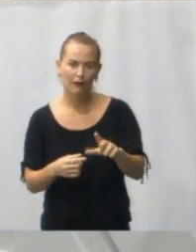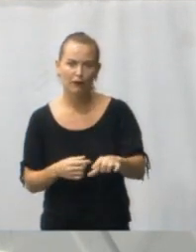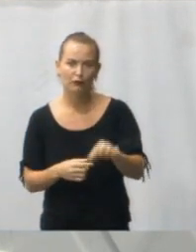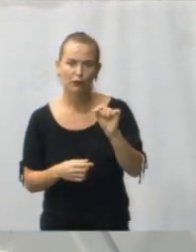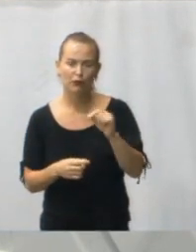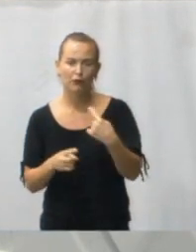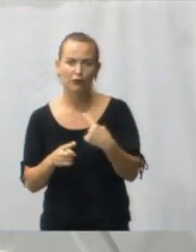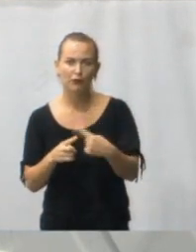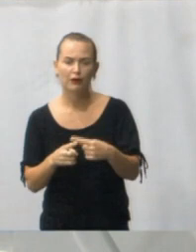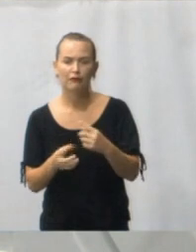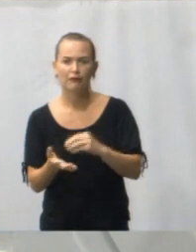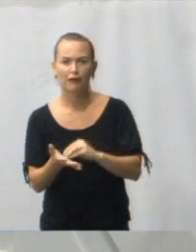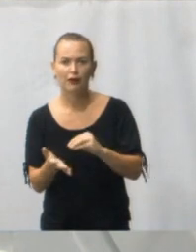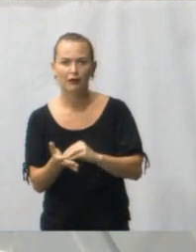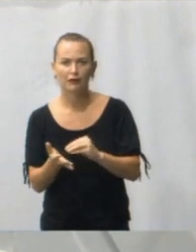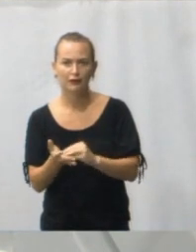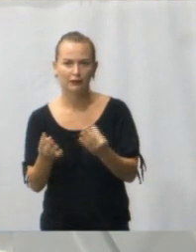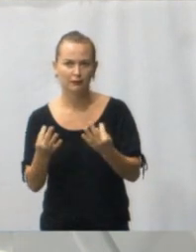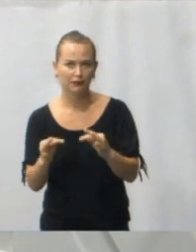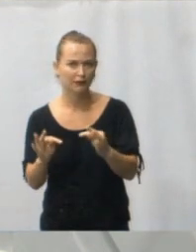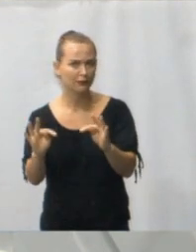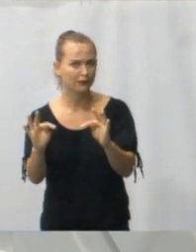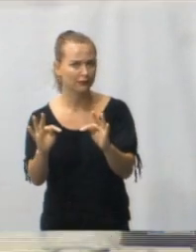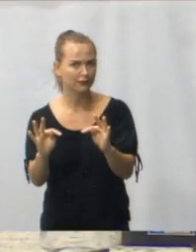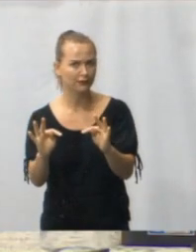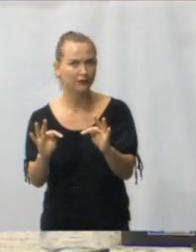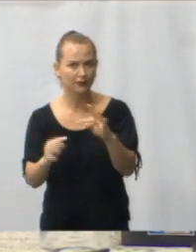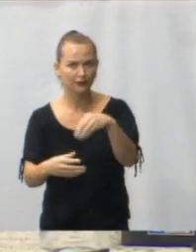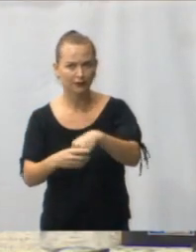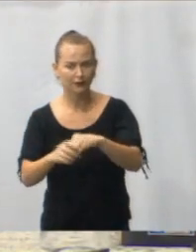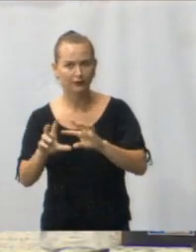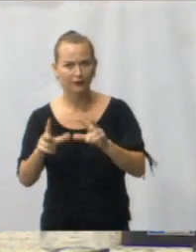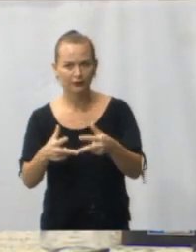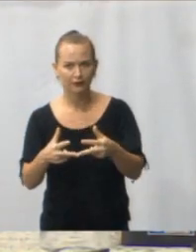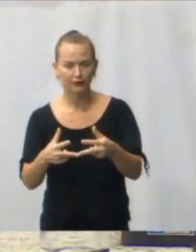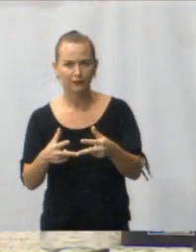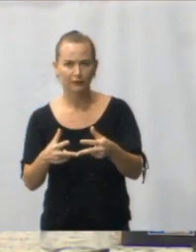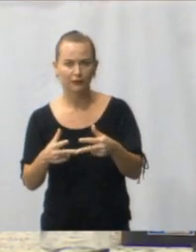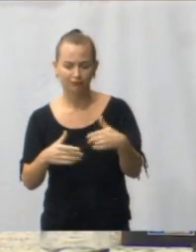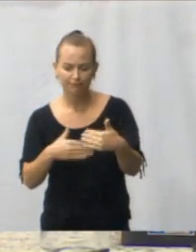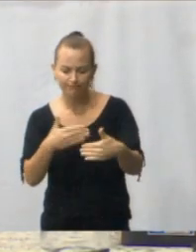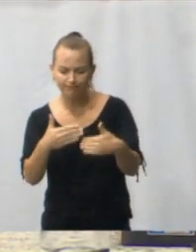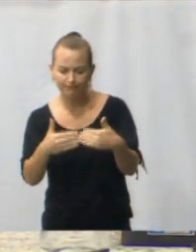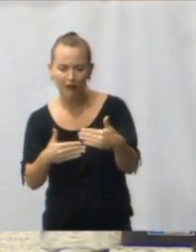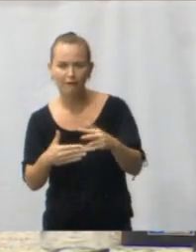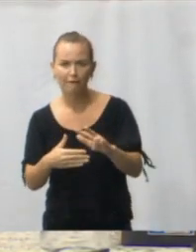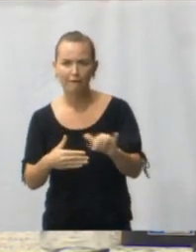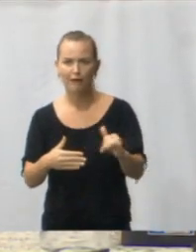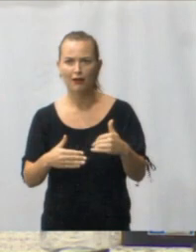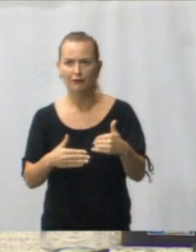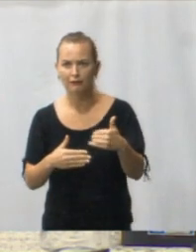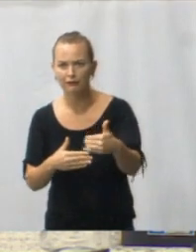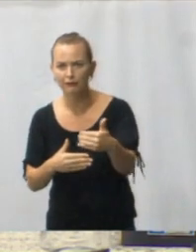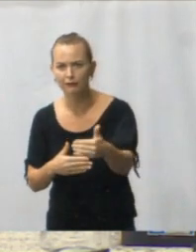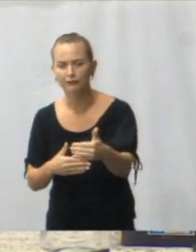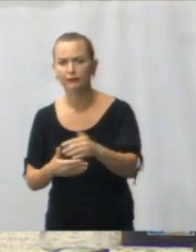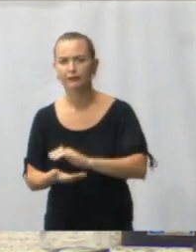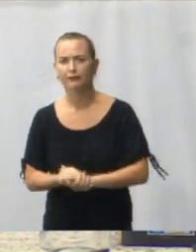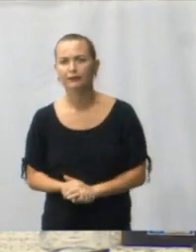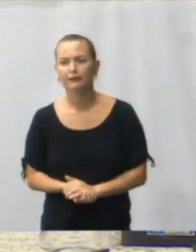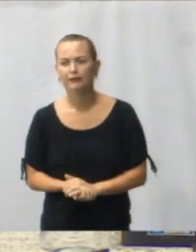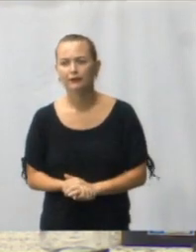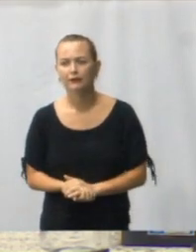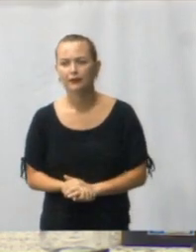as coisas estão avançando e a gente já startou para poder. A gente valoriza muito, Rafael e a todos